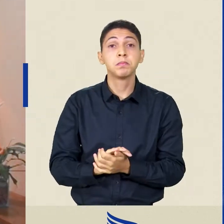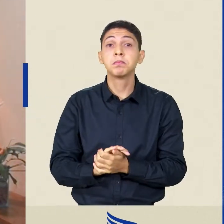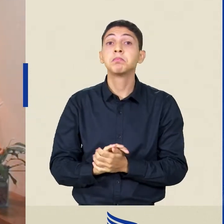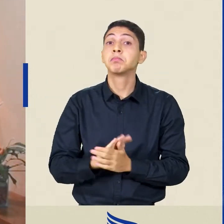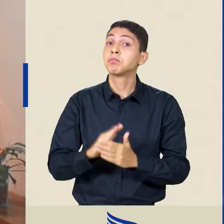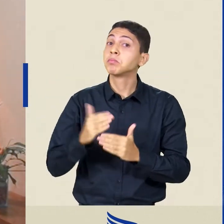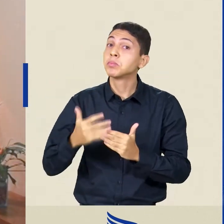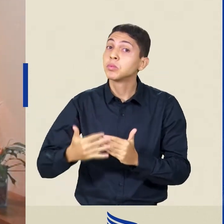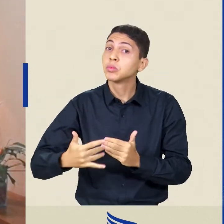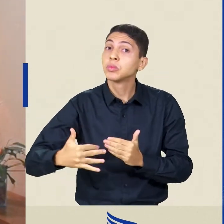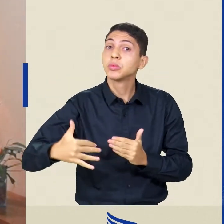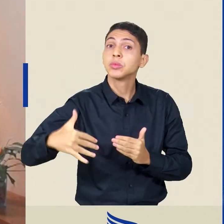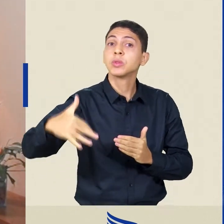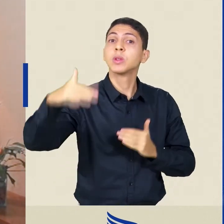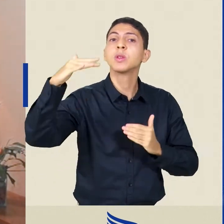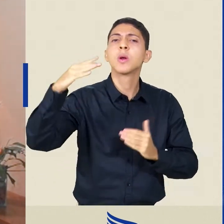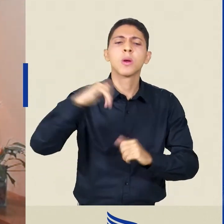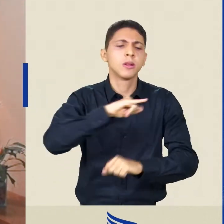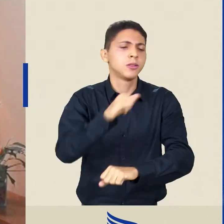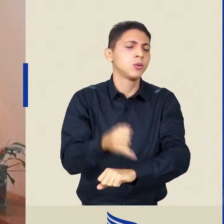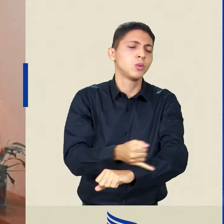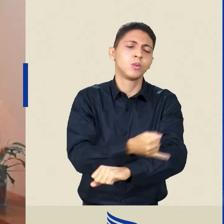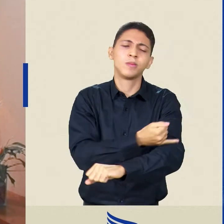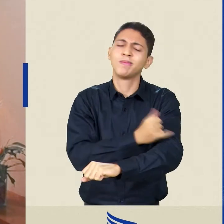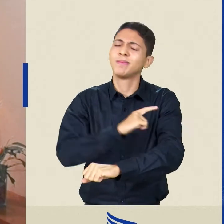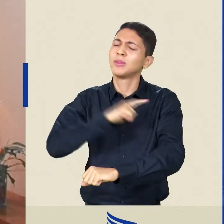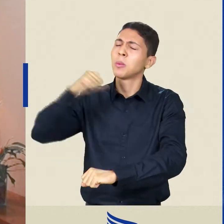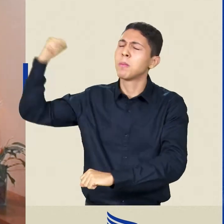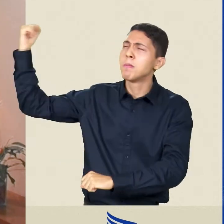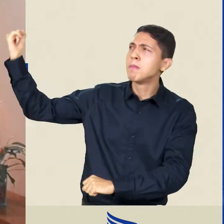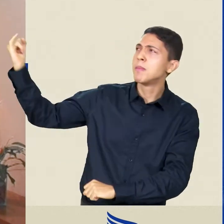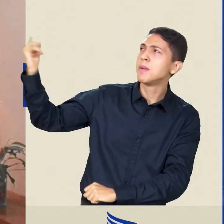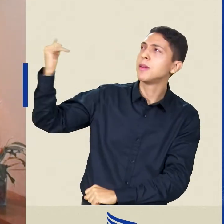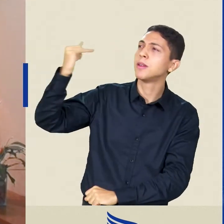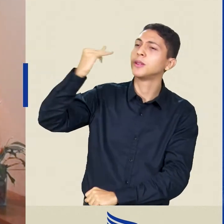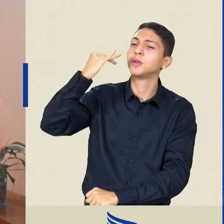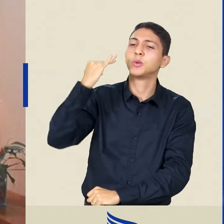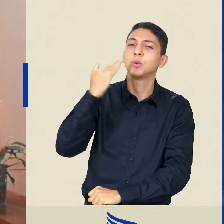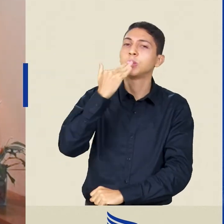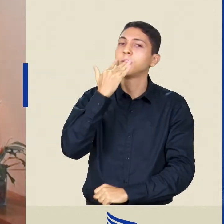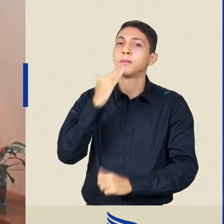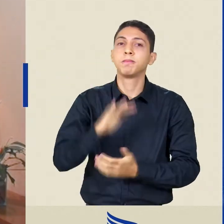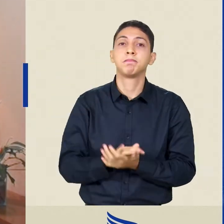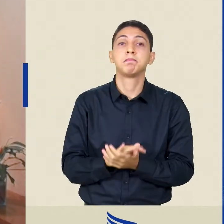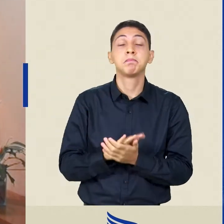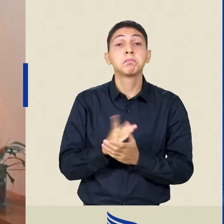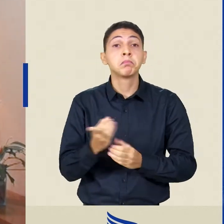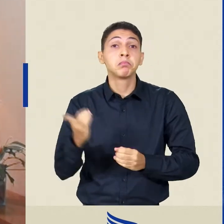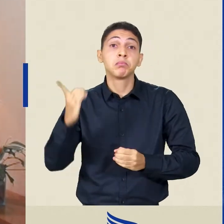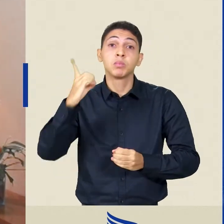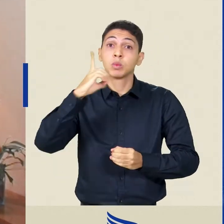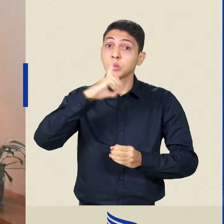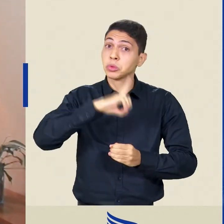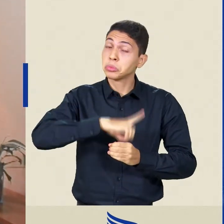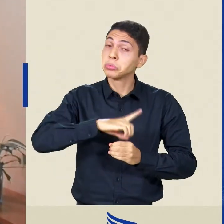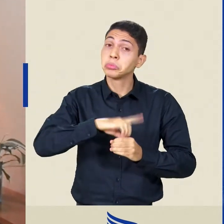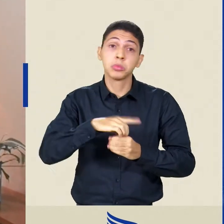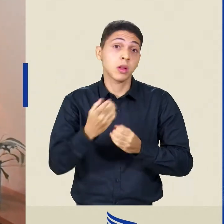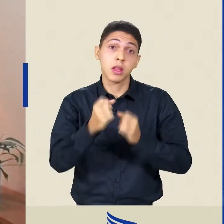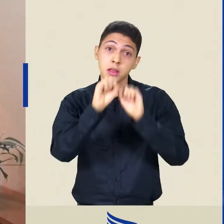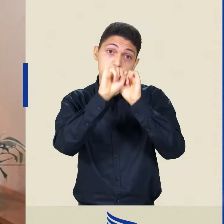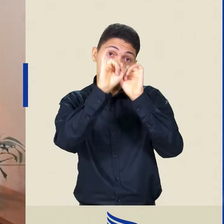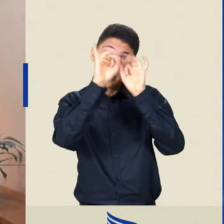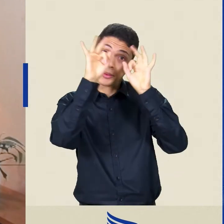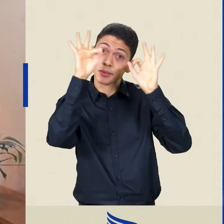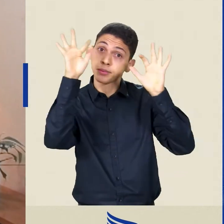resultado é que ele foi ricamente abençoado por Deus. A doutrina do dízimo encontra-se claramente